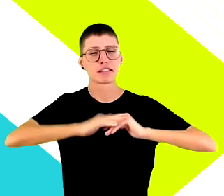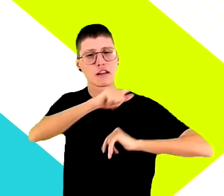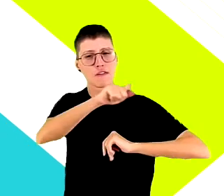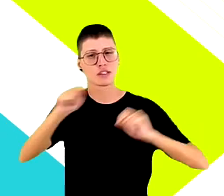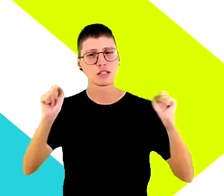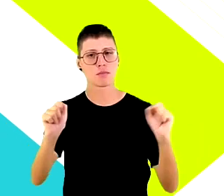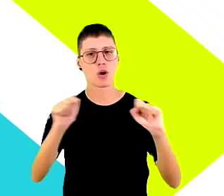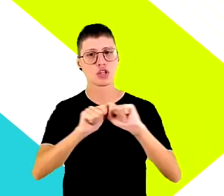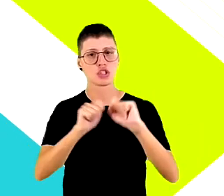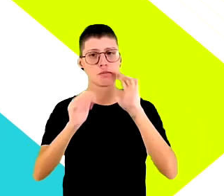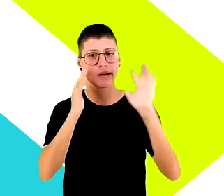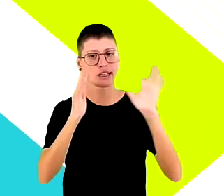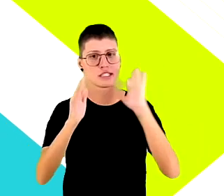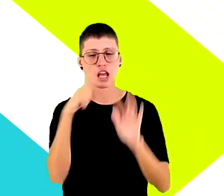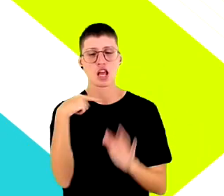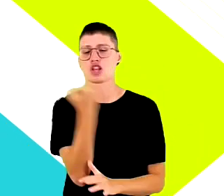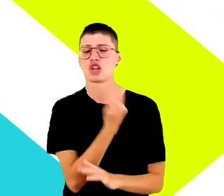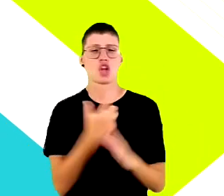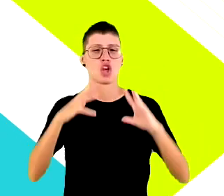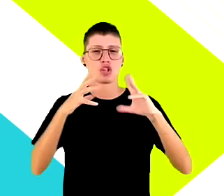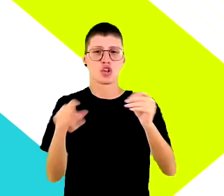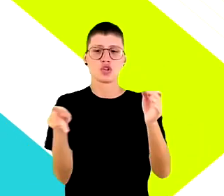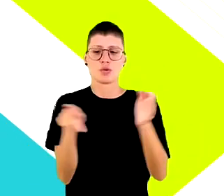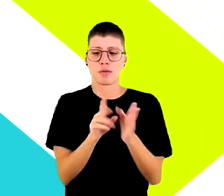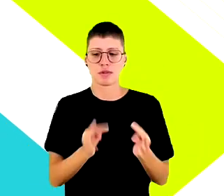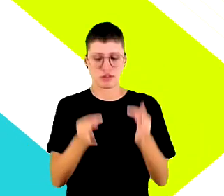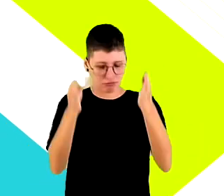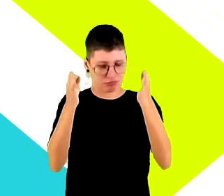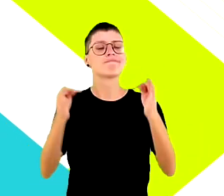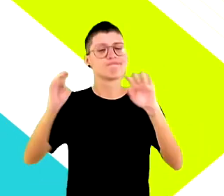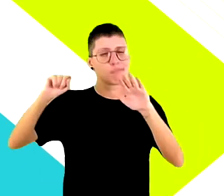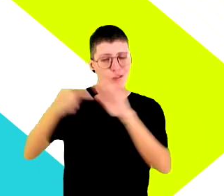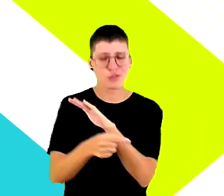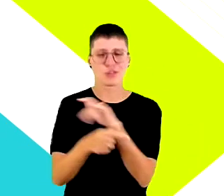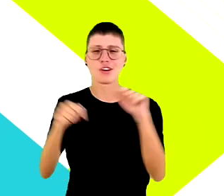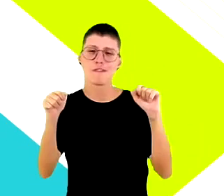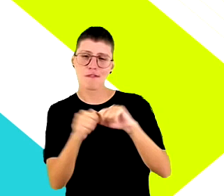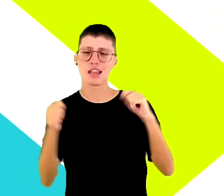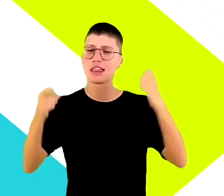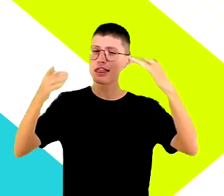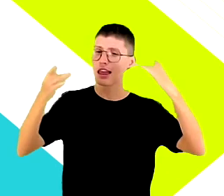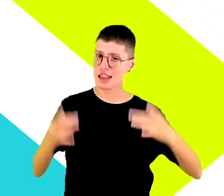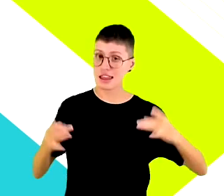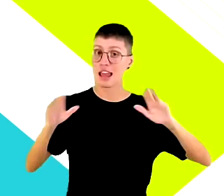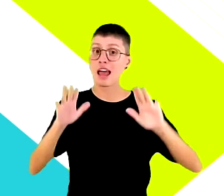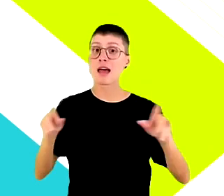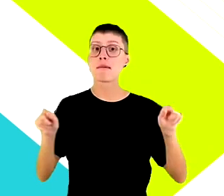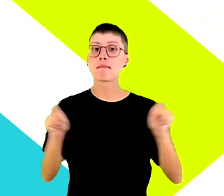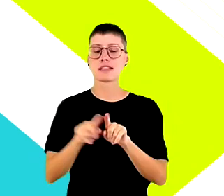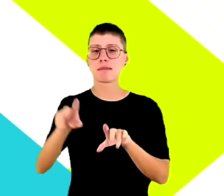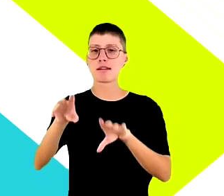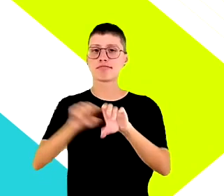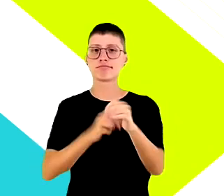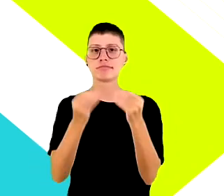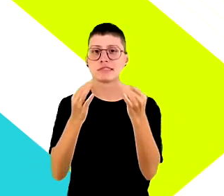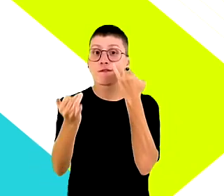todos de tecnologia, então é com muita profundidade, mas a gente forma gratuitamente. Esse é o